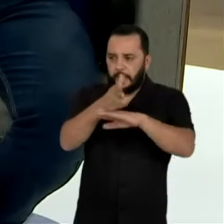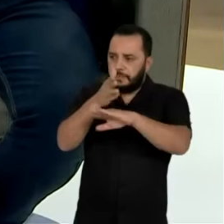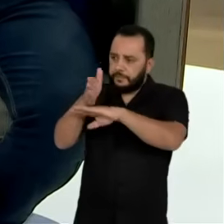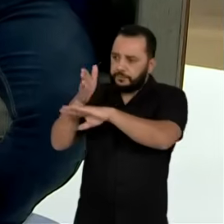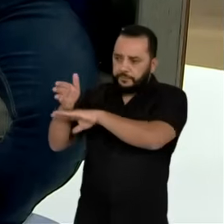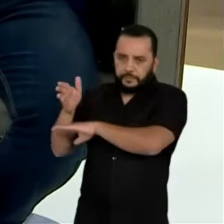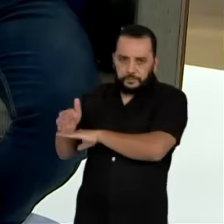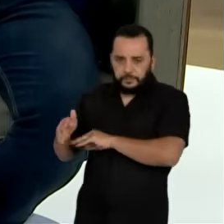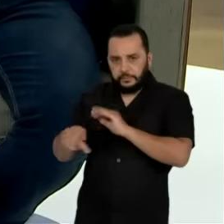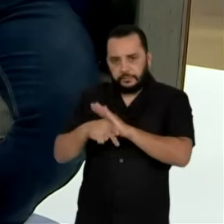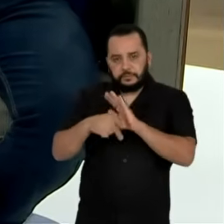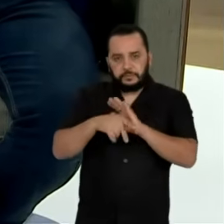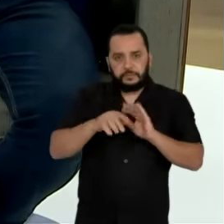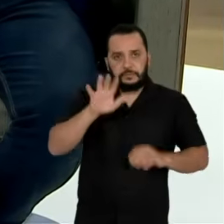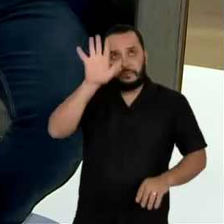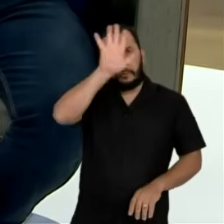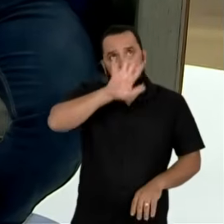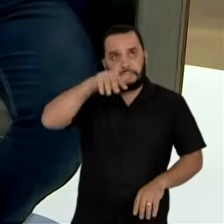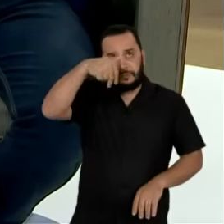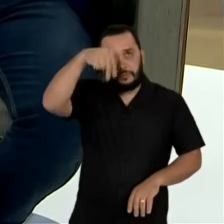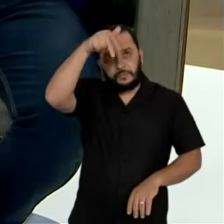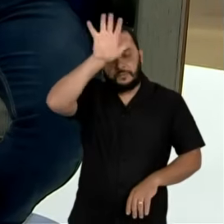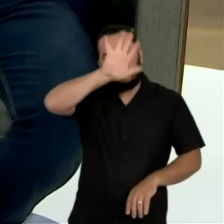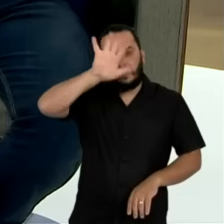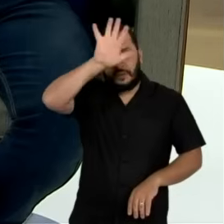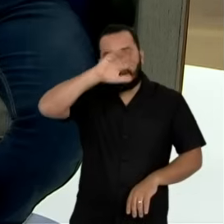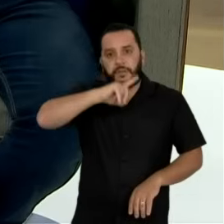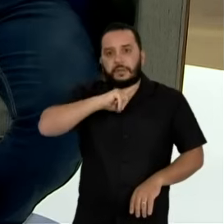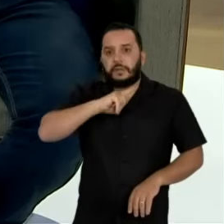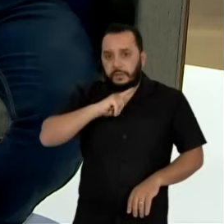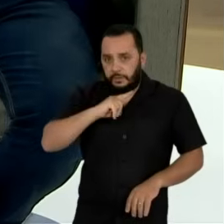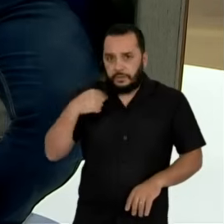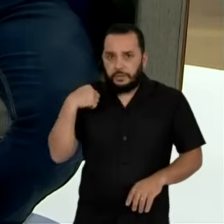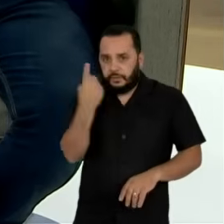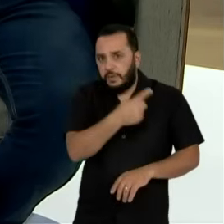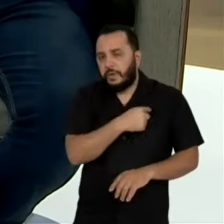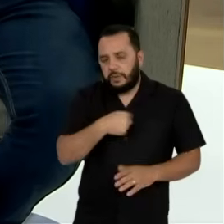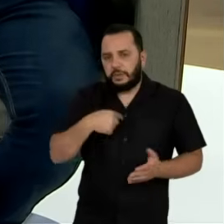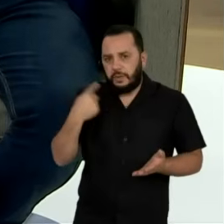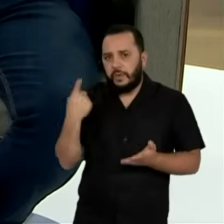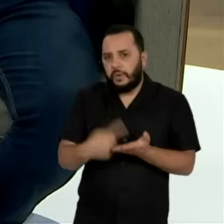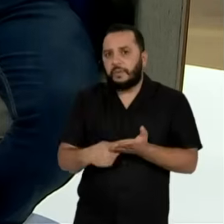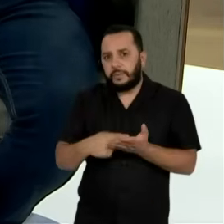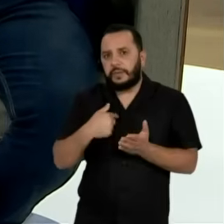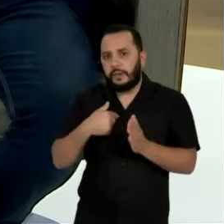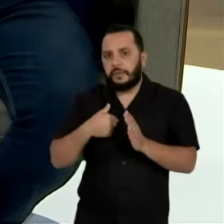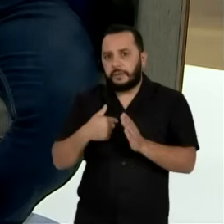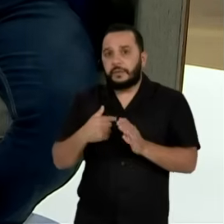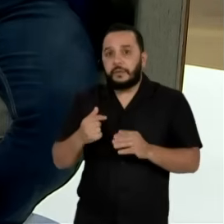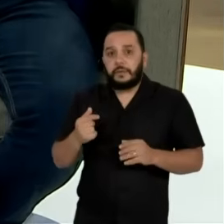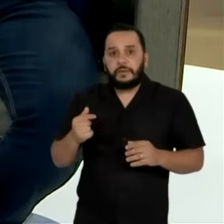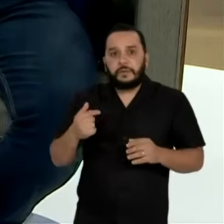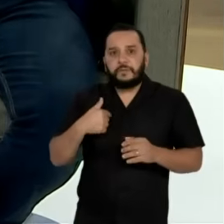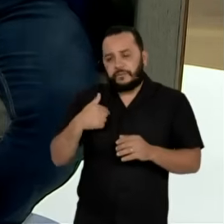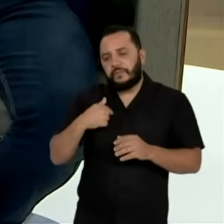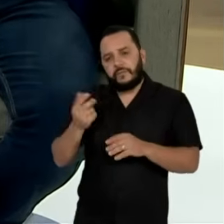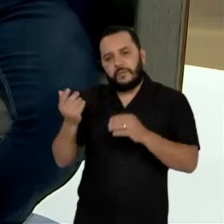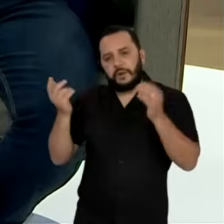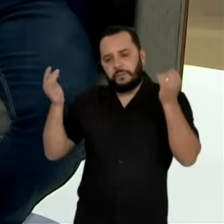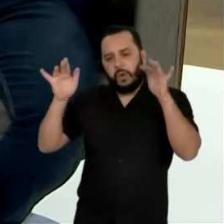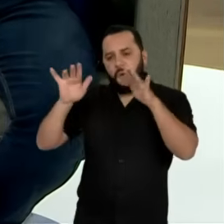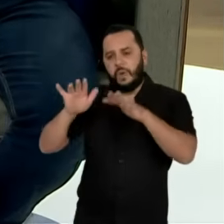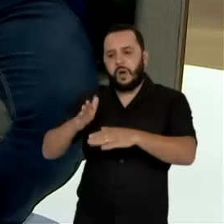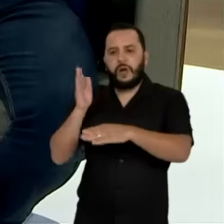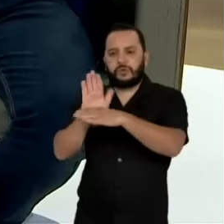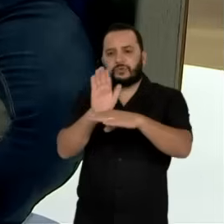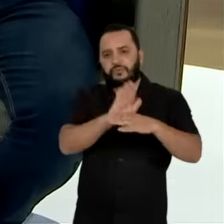região norte, e em vários lugares isolados, né? E a gente estava previsto fazer isso, né? E quando eles vão para lá, todo mundo ajuda. Aí entra todo